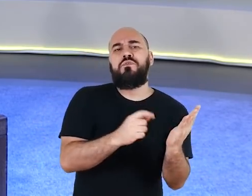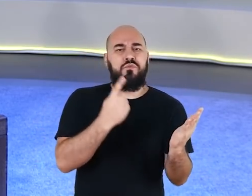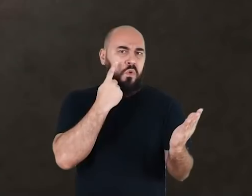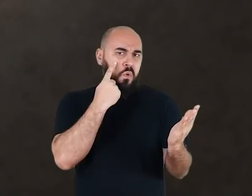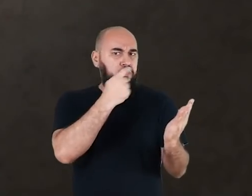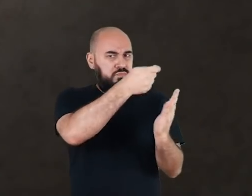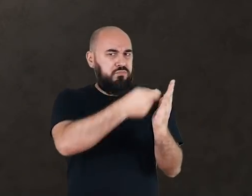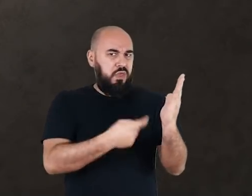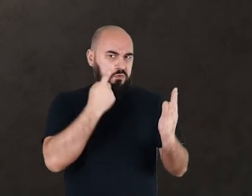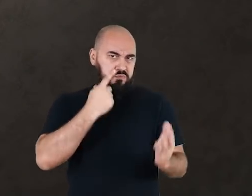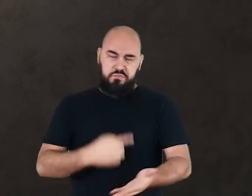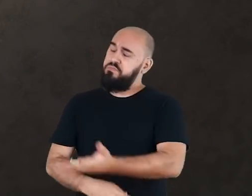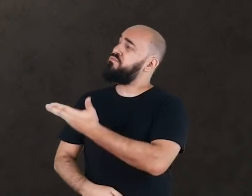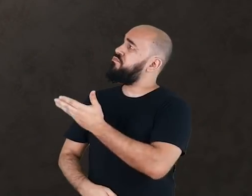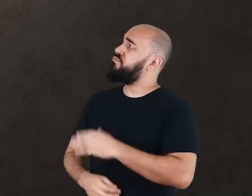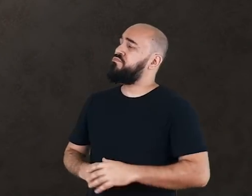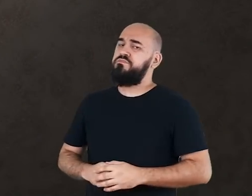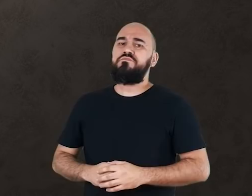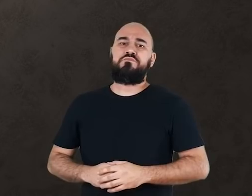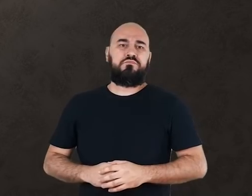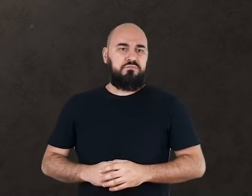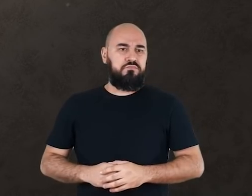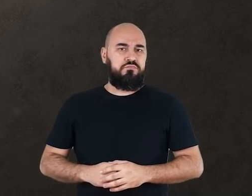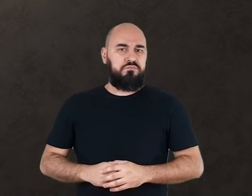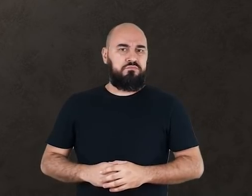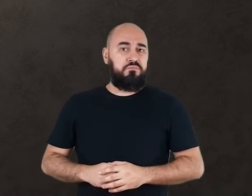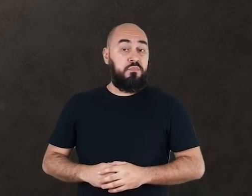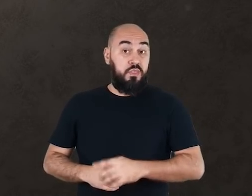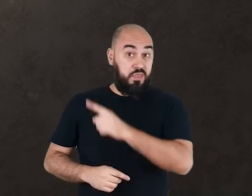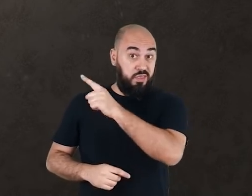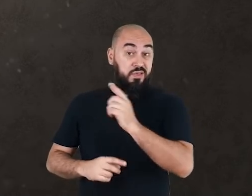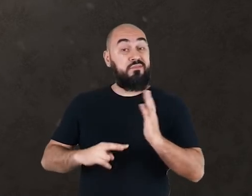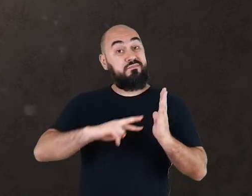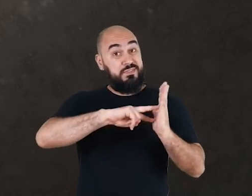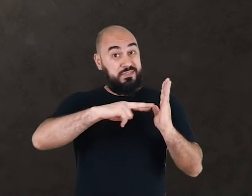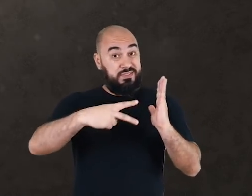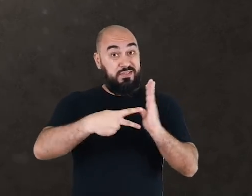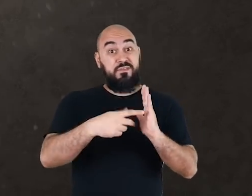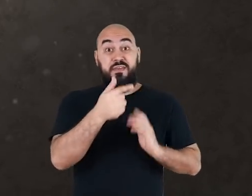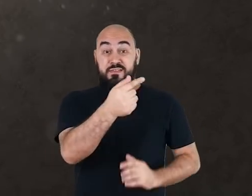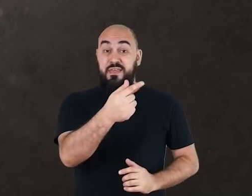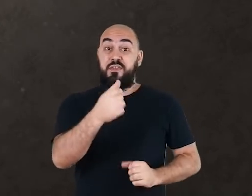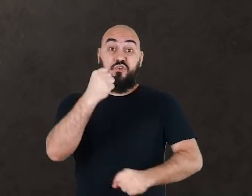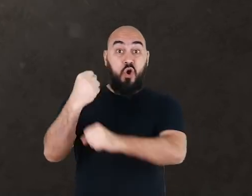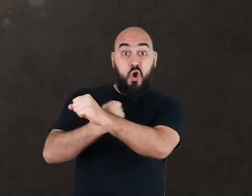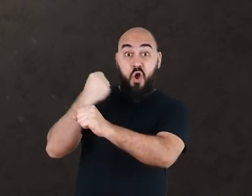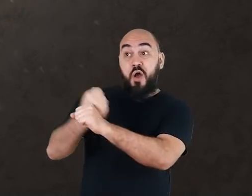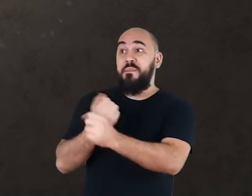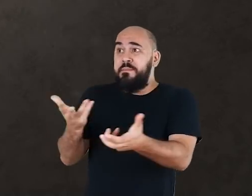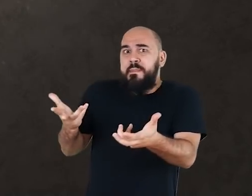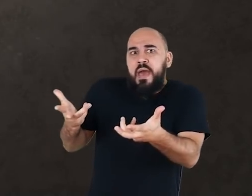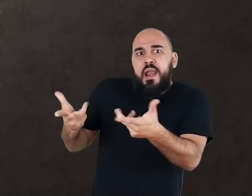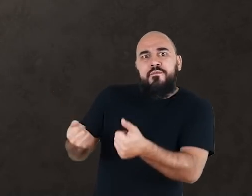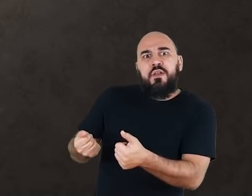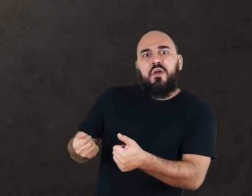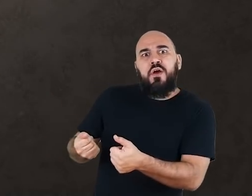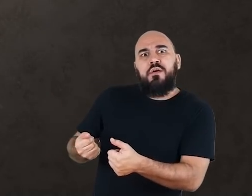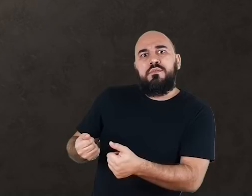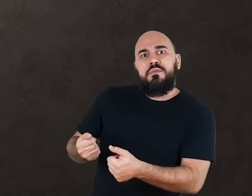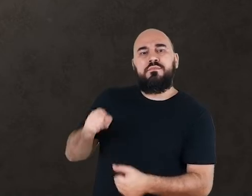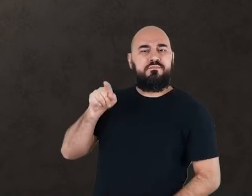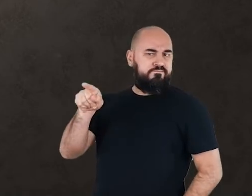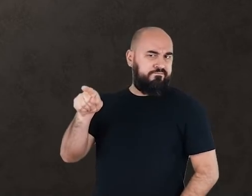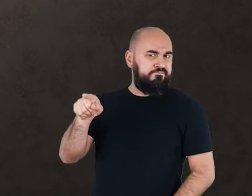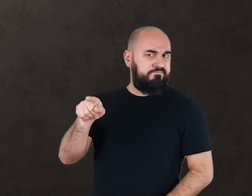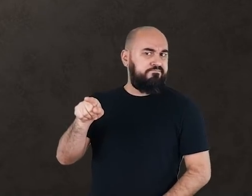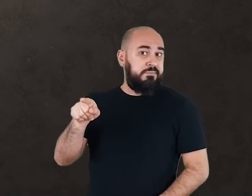texto. De Septem Orbis Miraculis, ou as 7 obras maravilhosas. Esse fato,